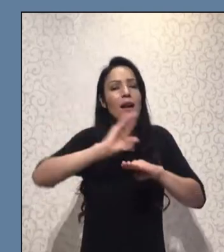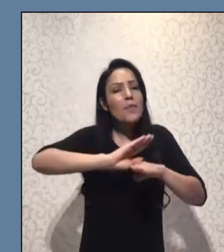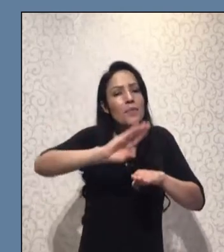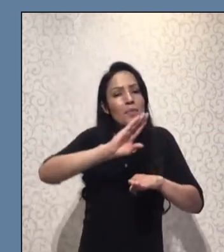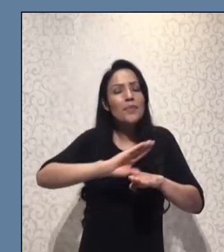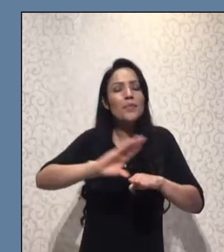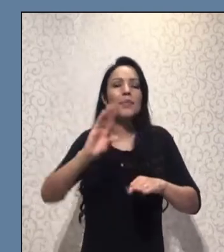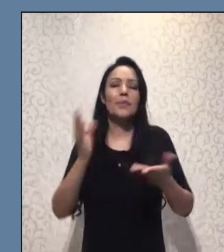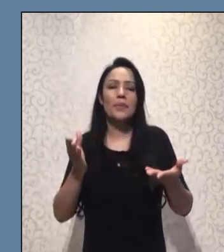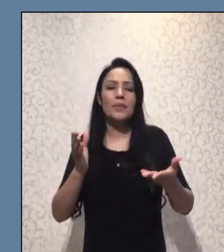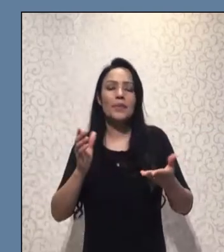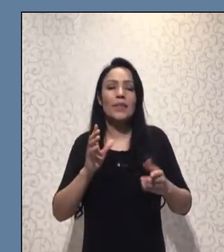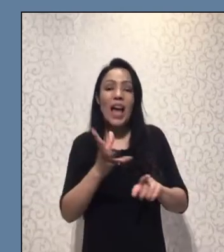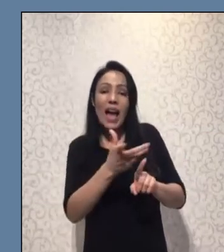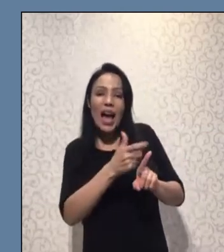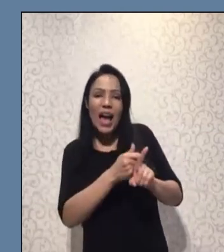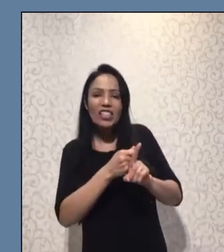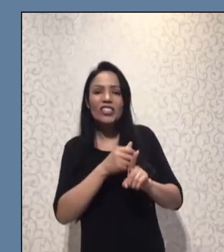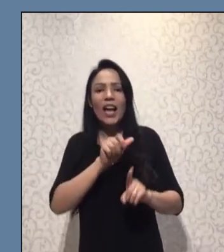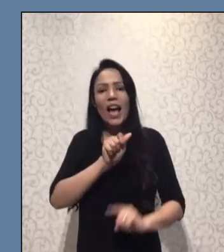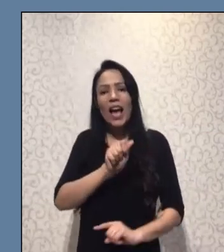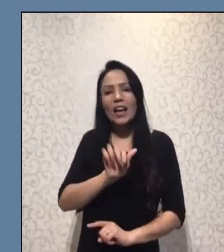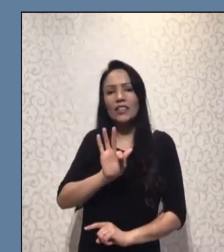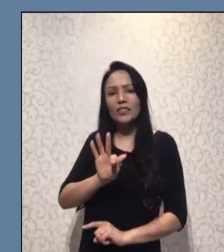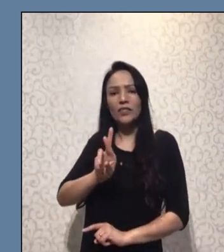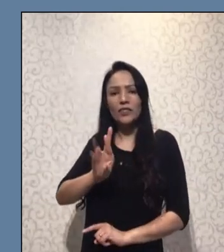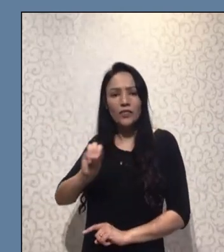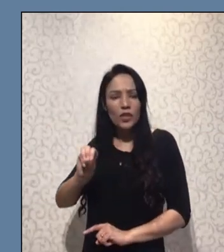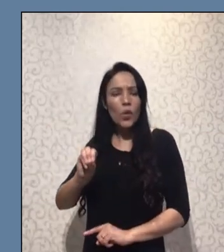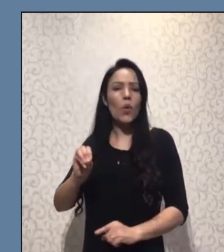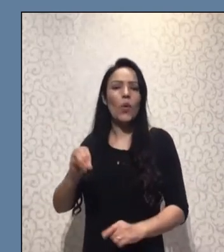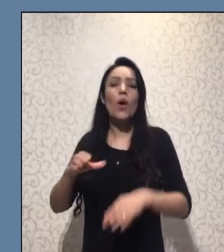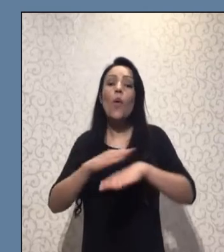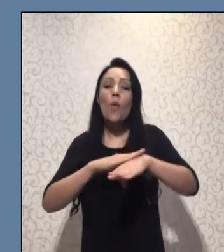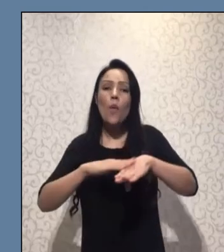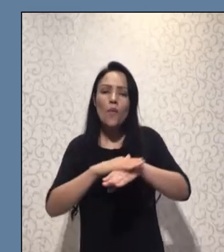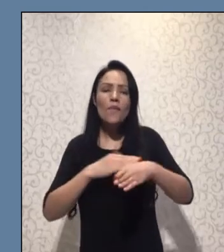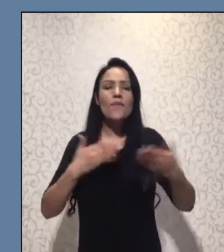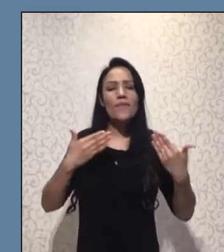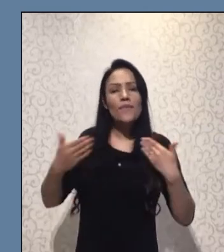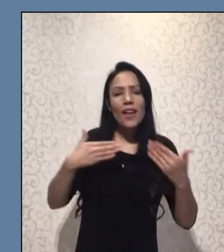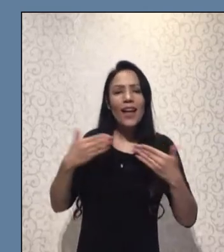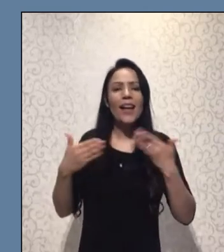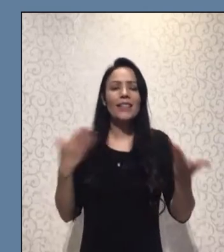afro-brasileira, debates, enfim, a gente trabalhou junto com o pessoal